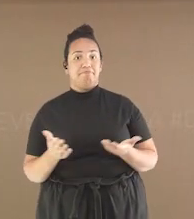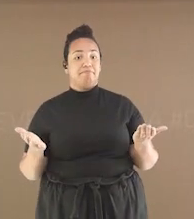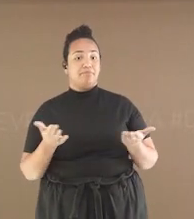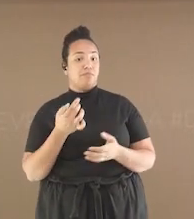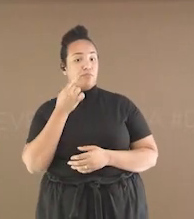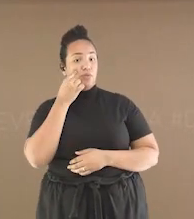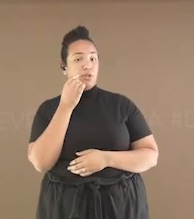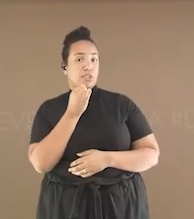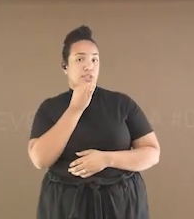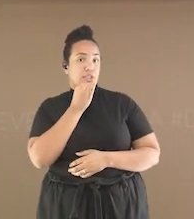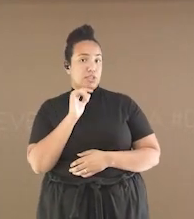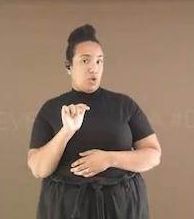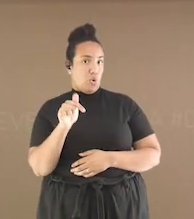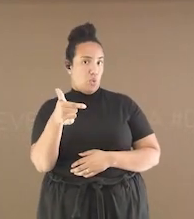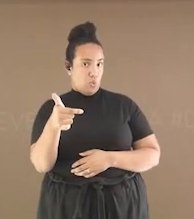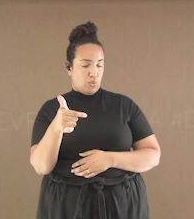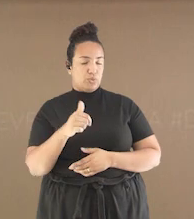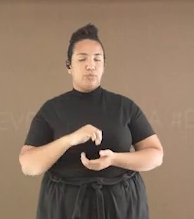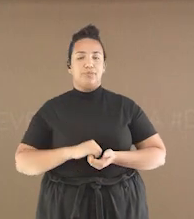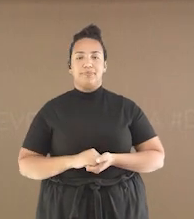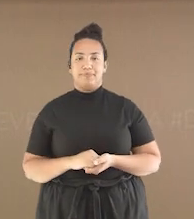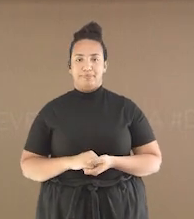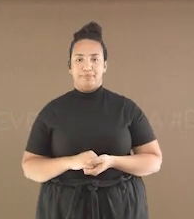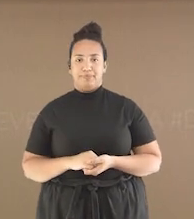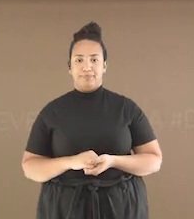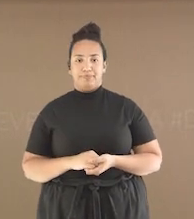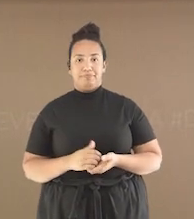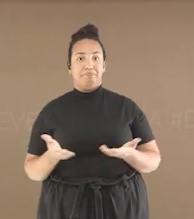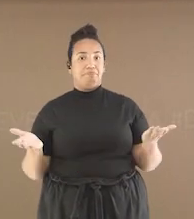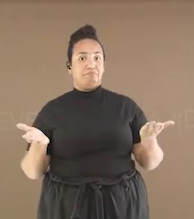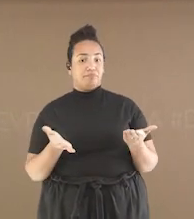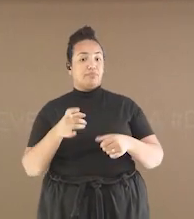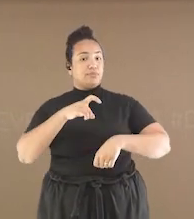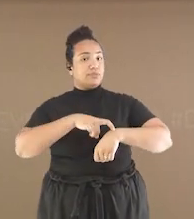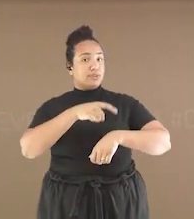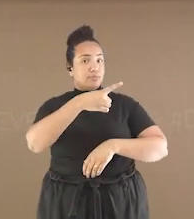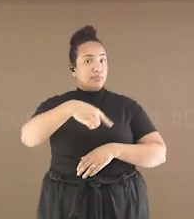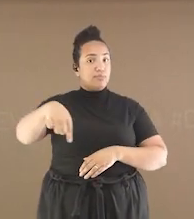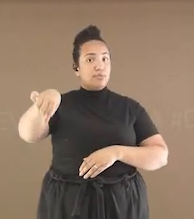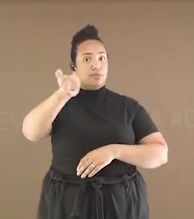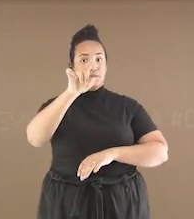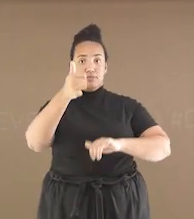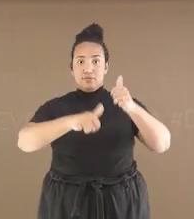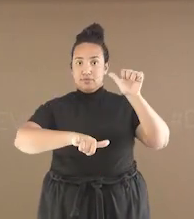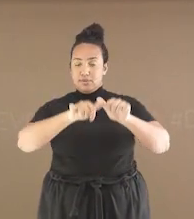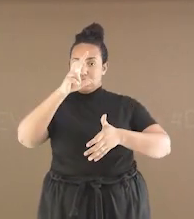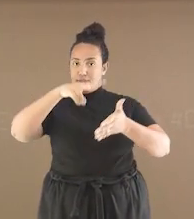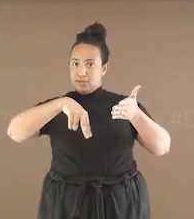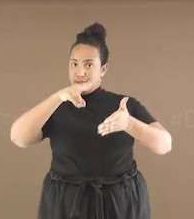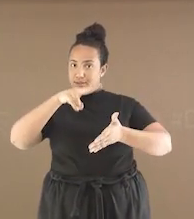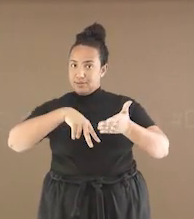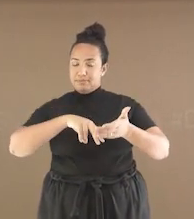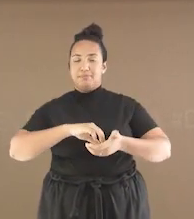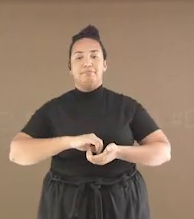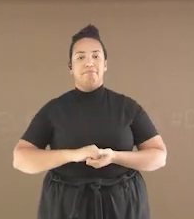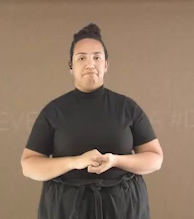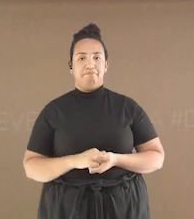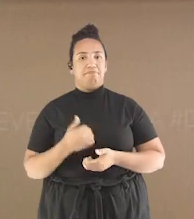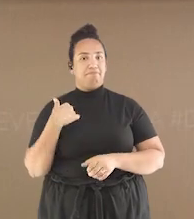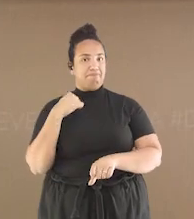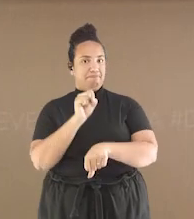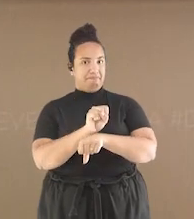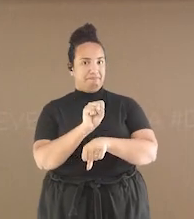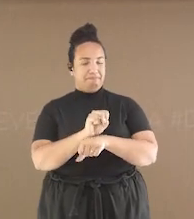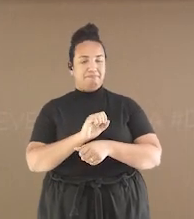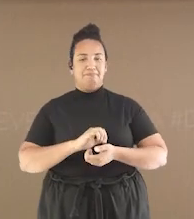só mais um exemplo de poema concreto. Vou dar um tempo para você ver e ler o poema abaixo.